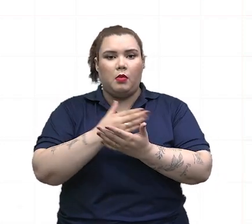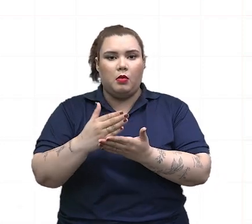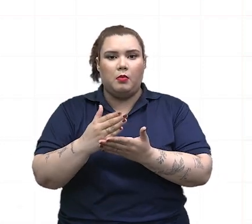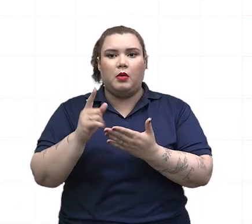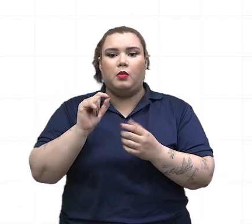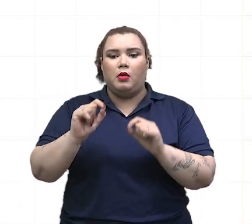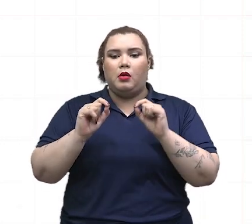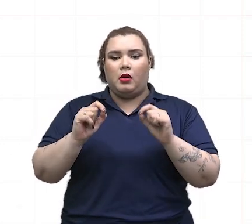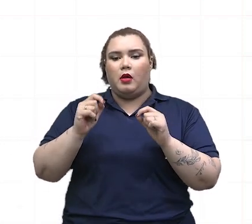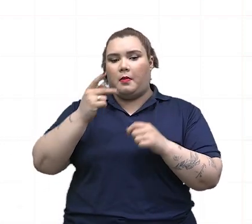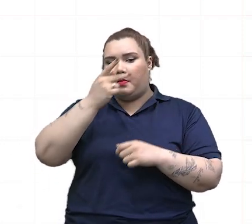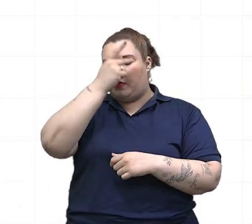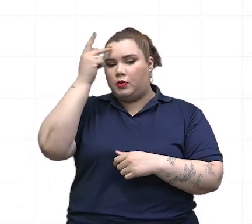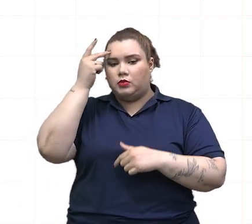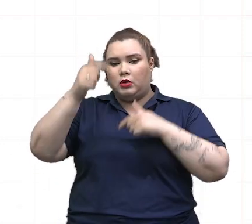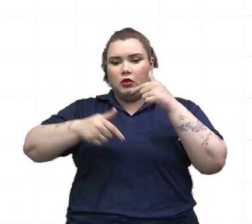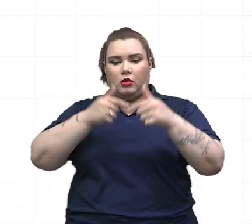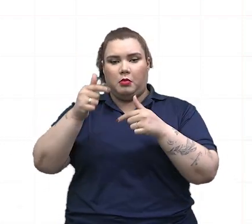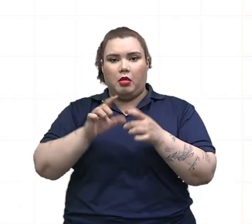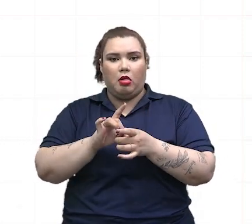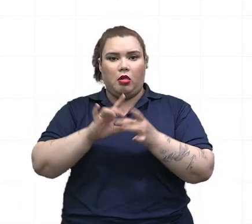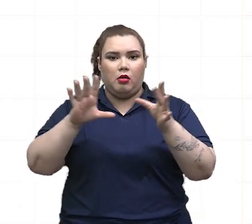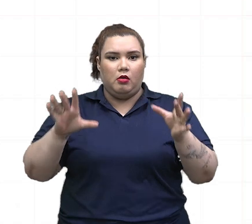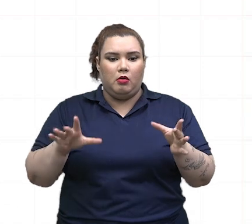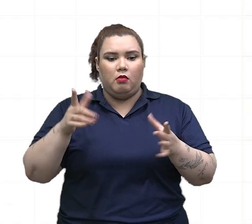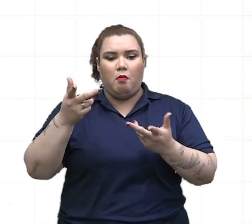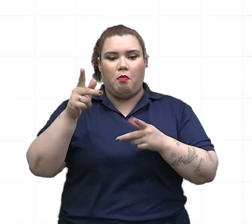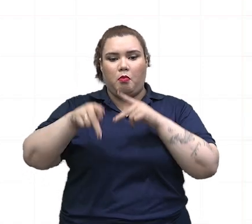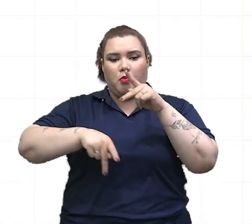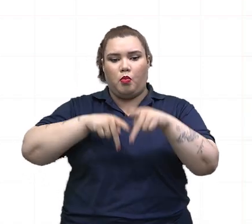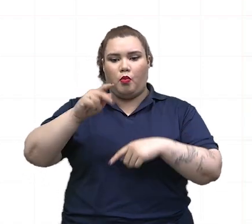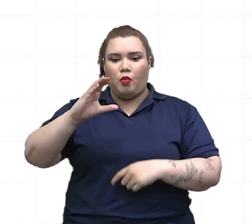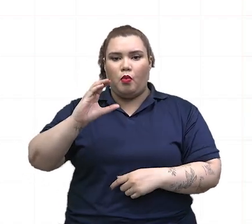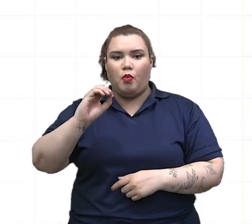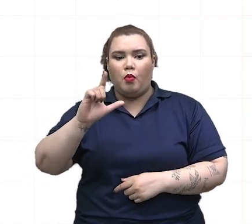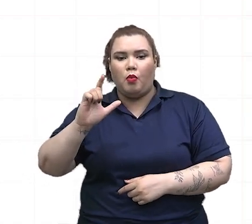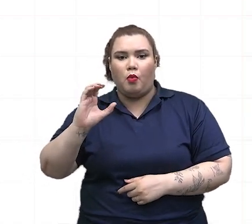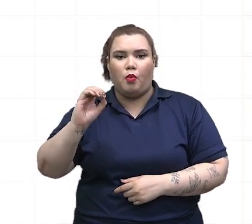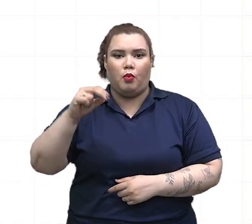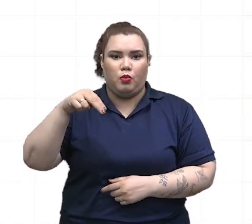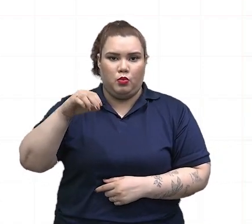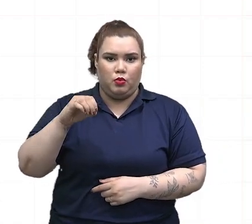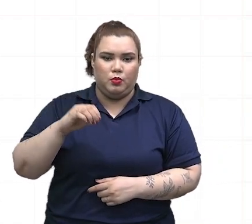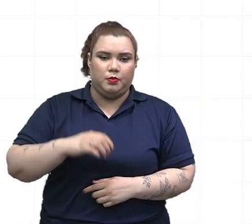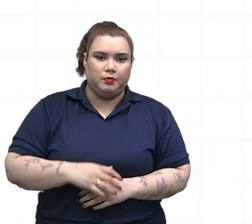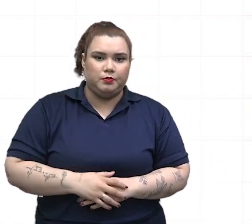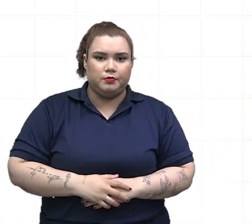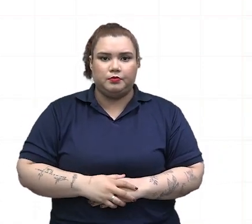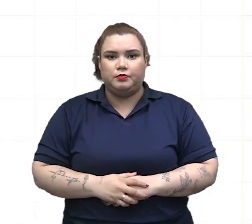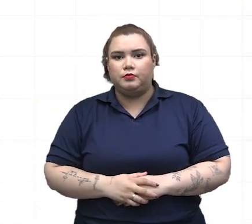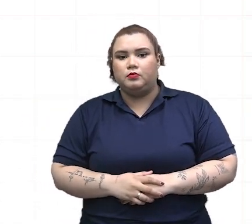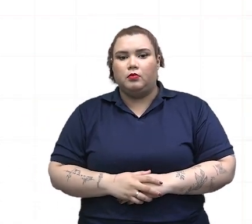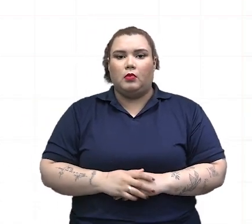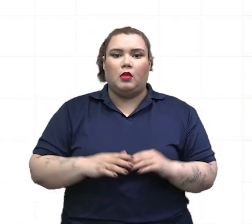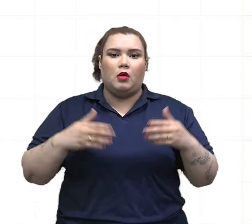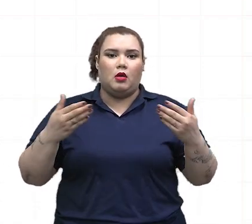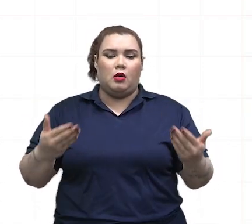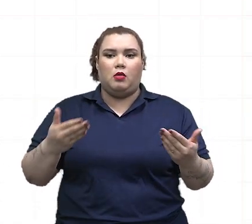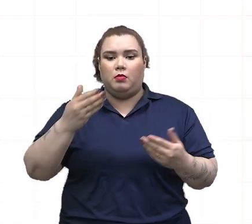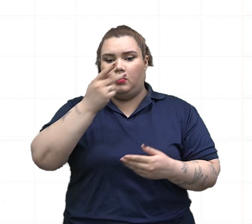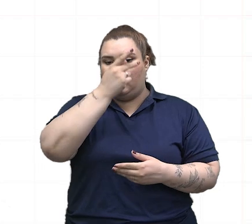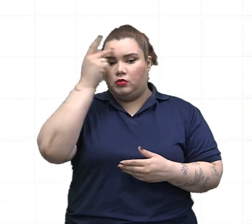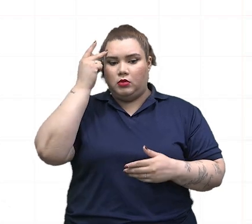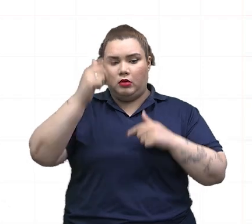admitir trabalhadores livres como os colonos. No colonato, os trabalhadores recebiam um lote de